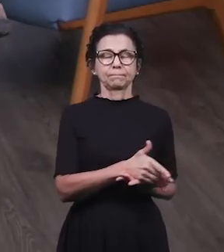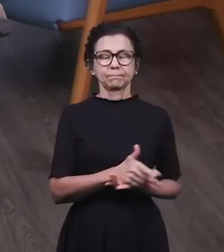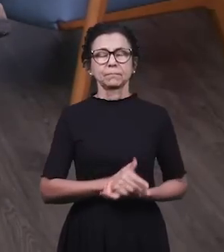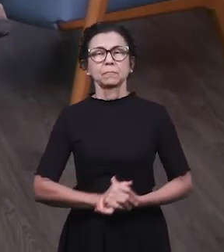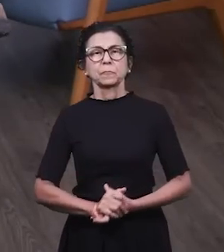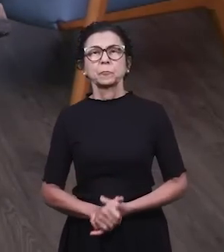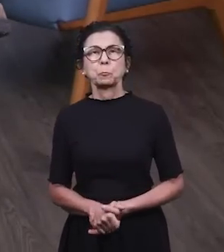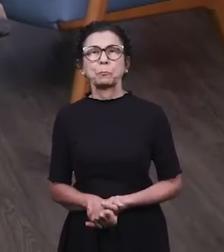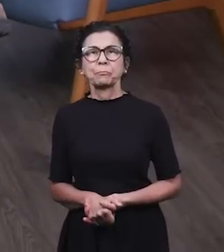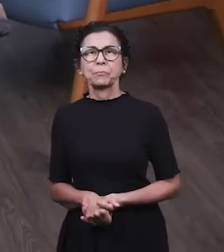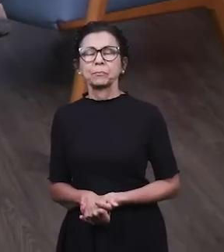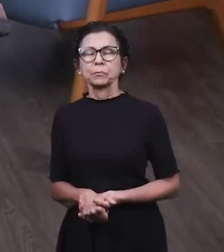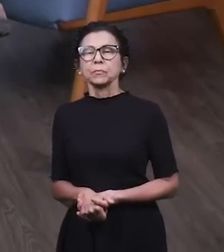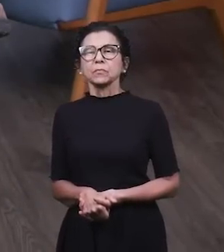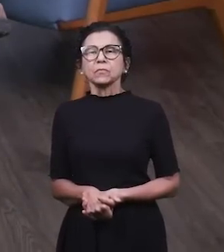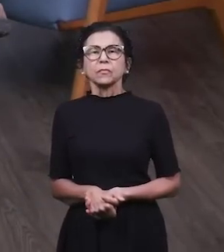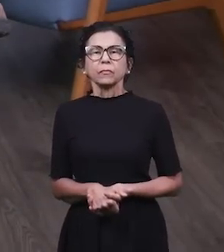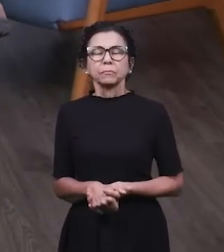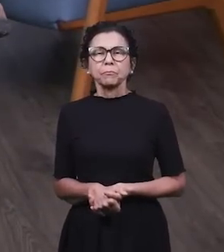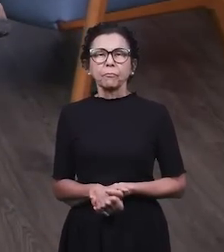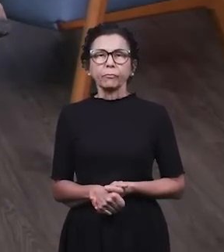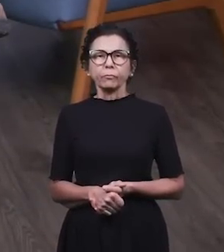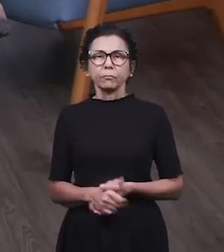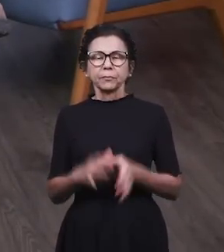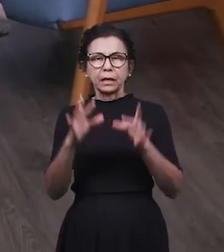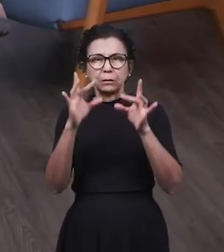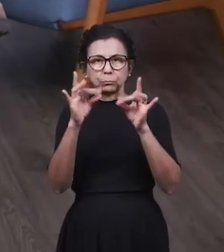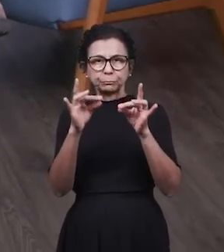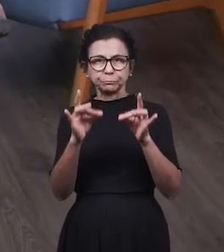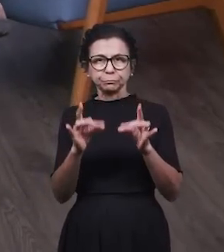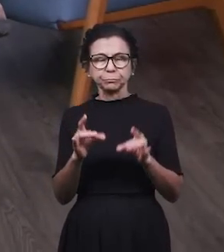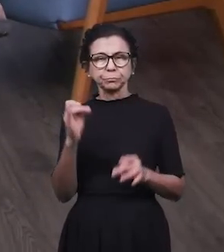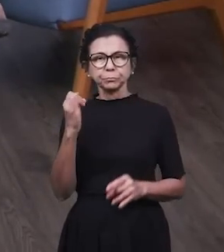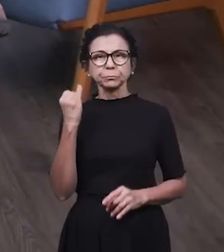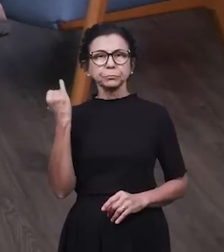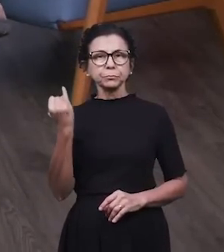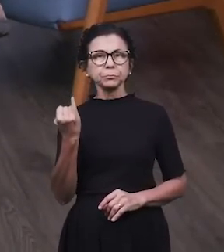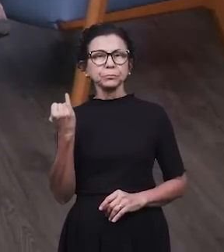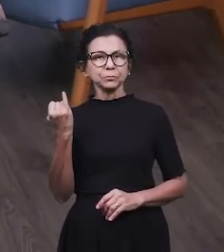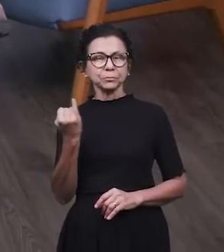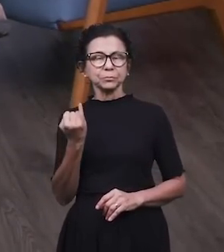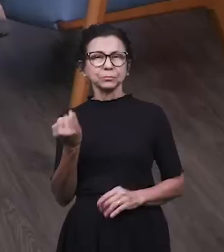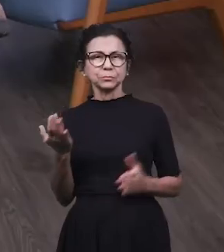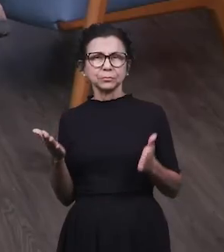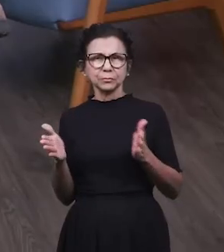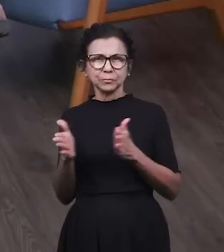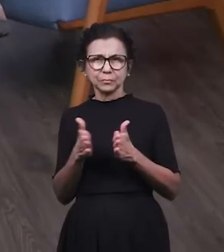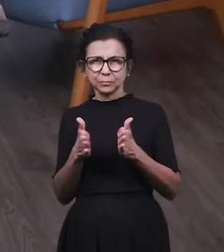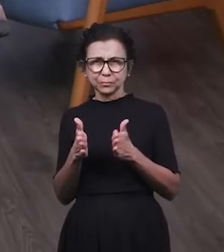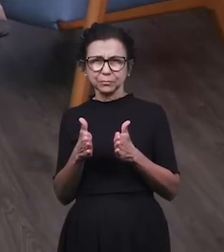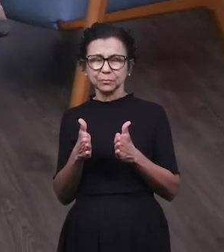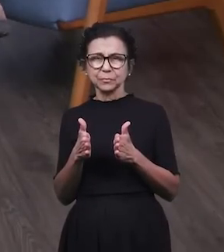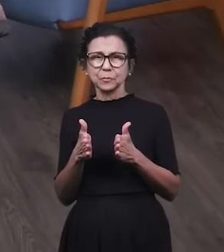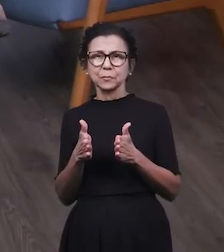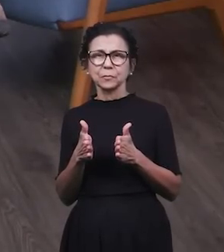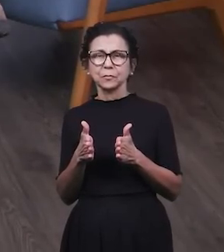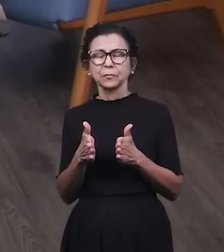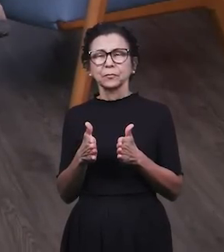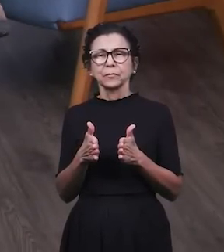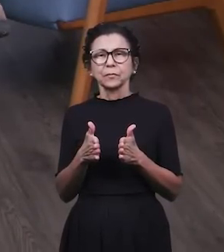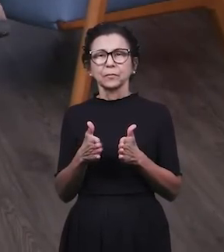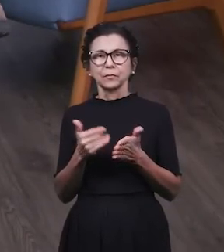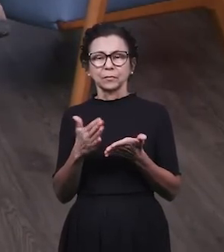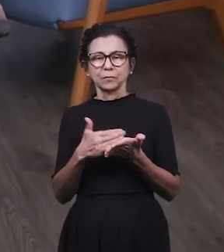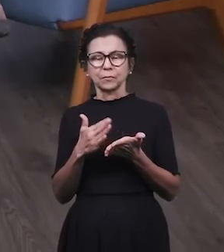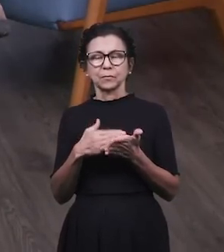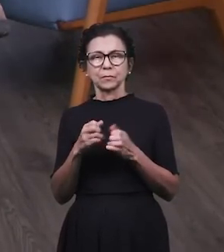É importante esse detalhe, né? Um detalhe que o Senhor mostrou agora, nessa nova fase que nós já passamos,